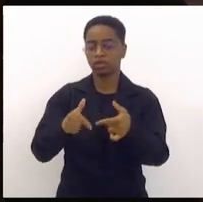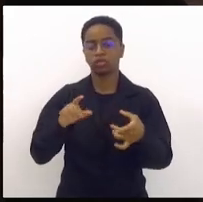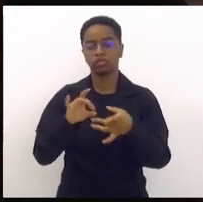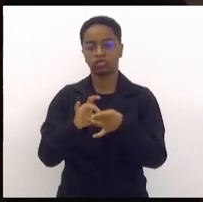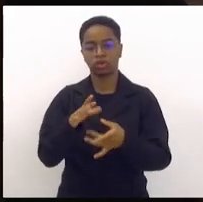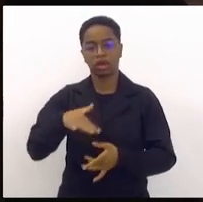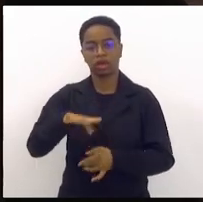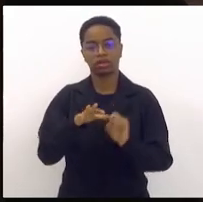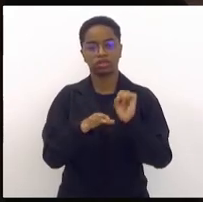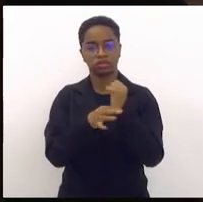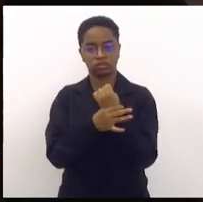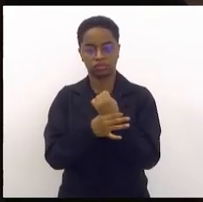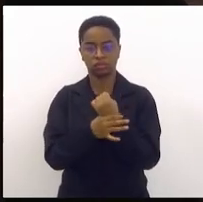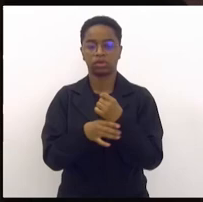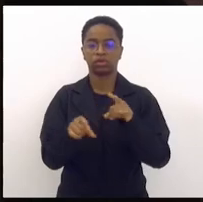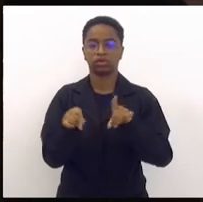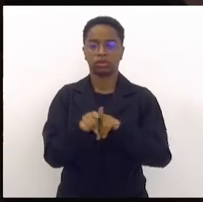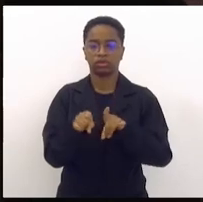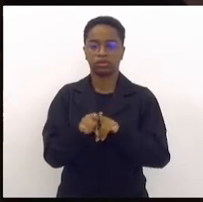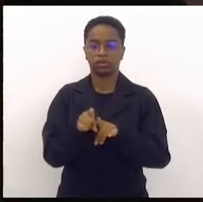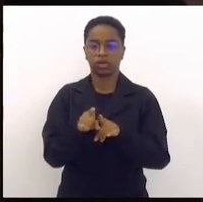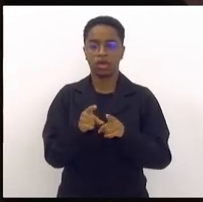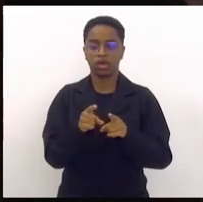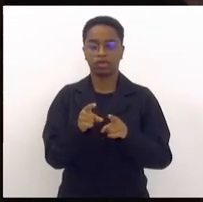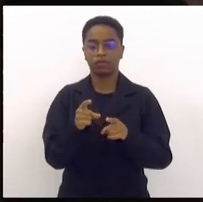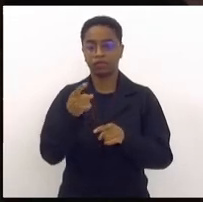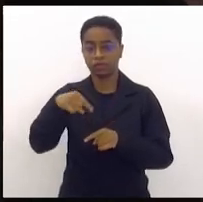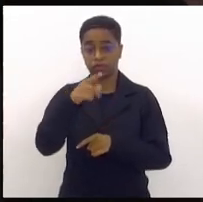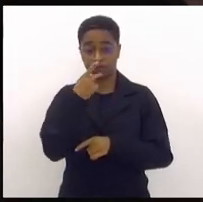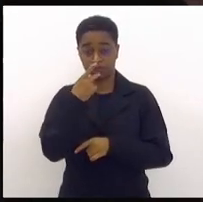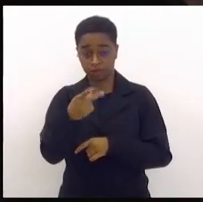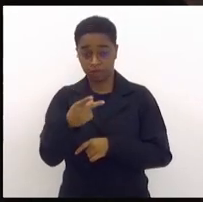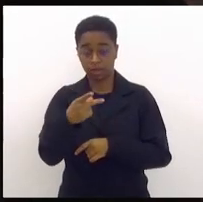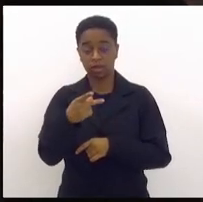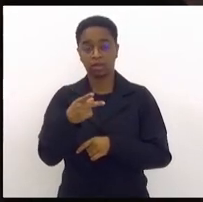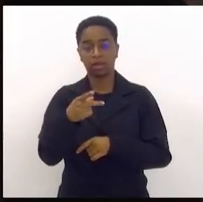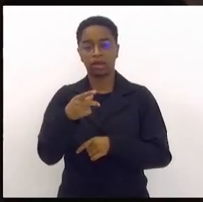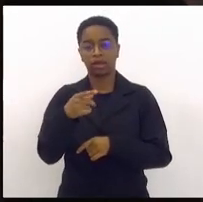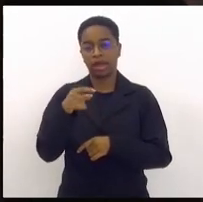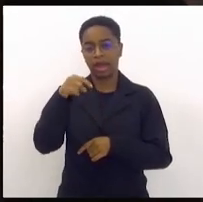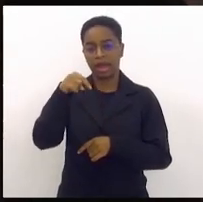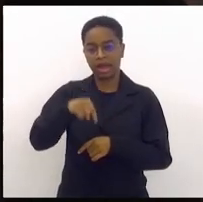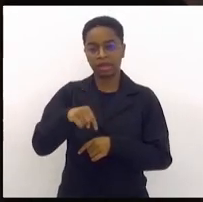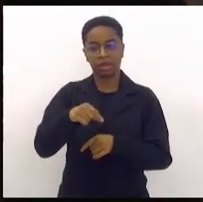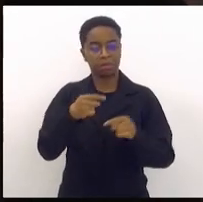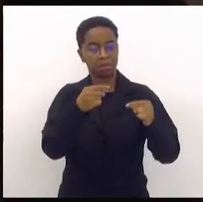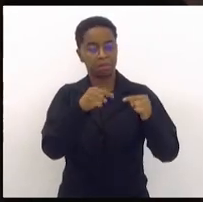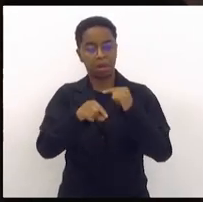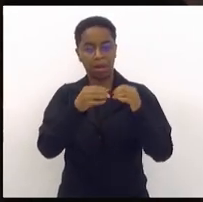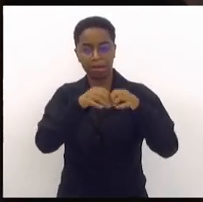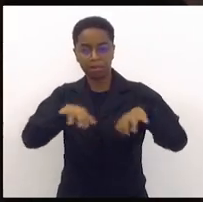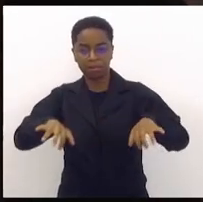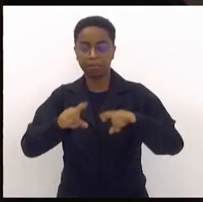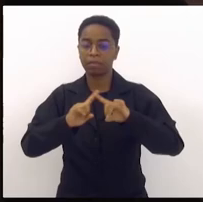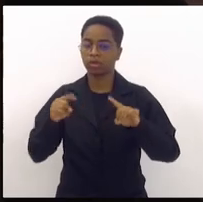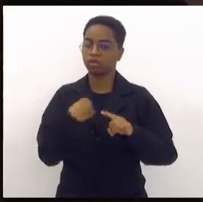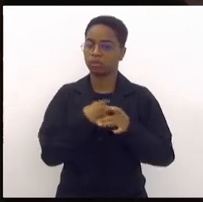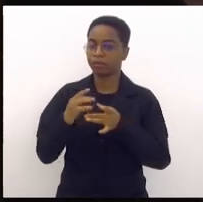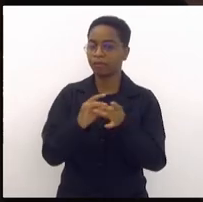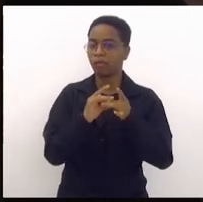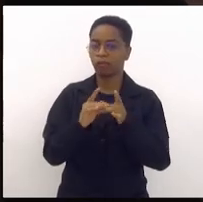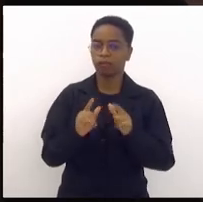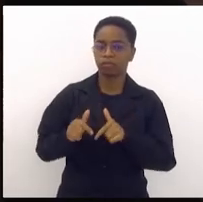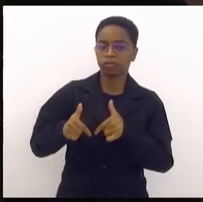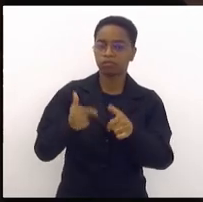forças de segurança, e ao contrário do que muitos dizem, esse parlamento está irmanado com o combate ao crime organizado, o